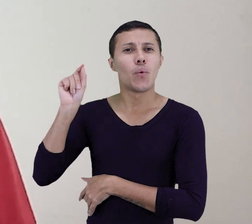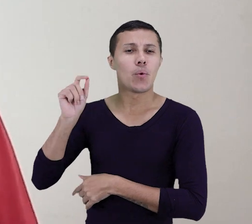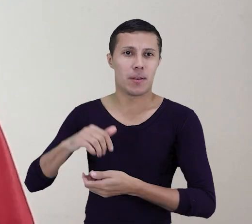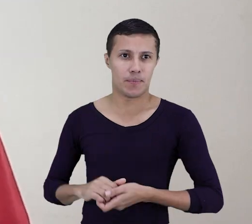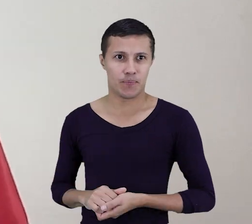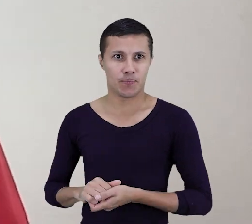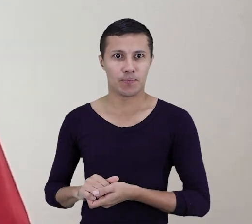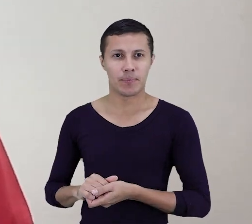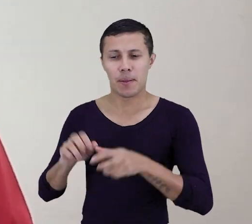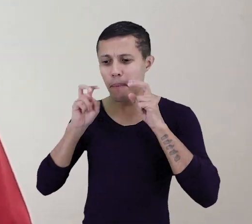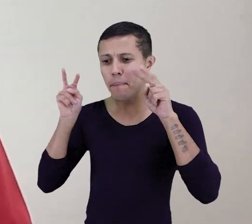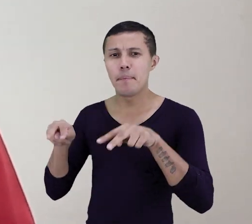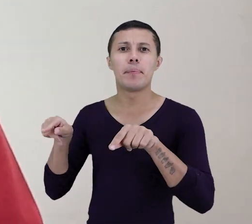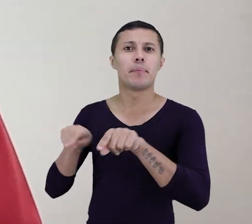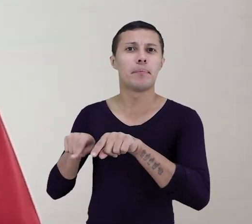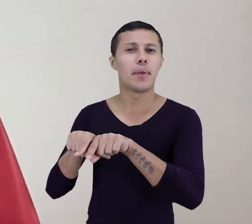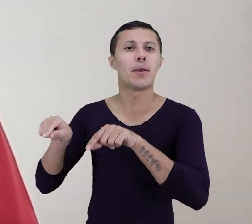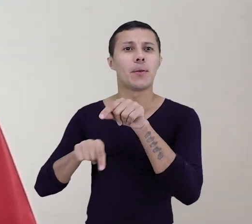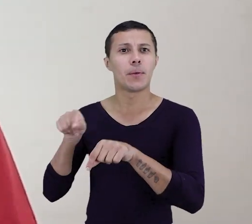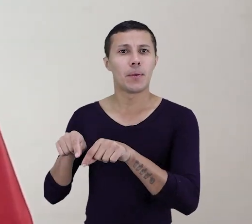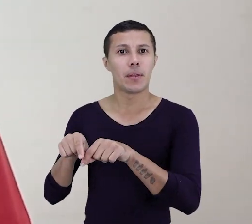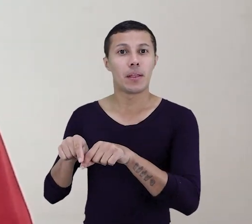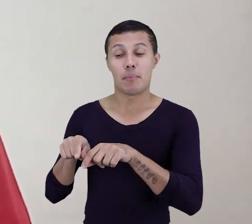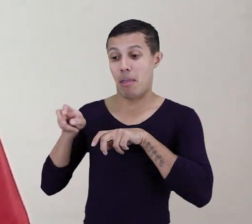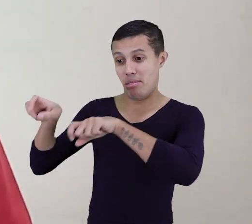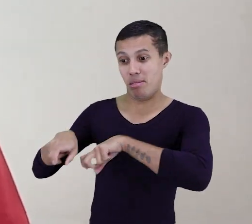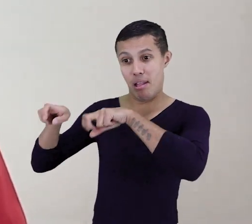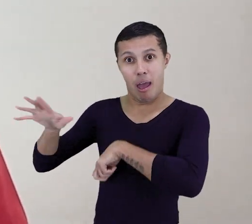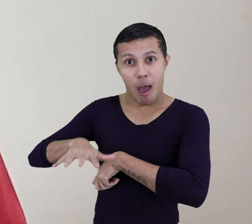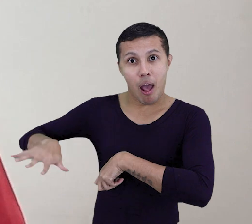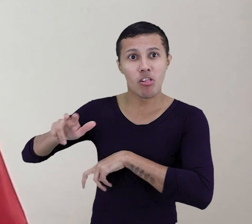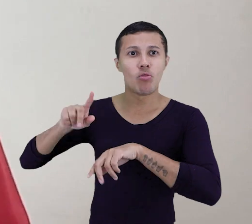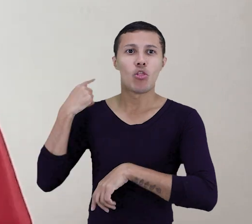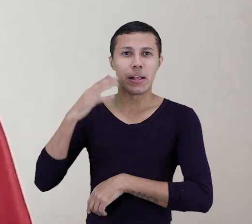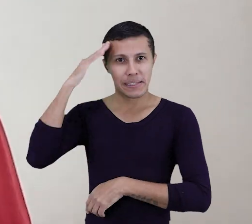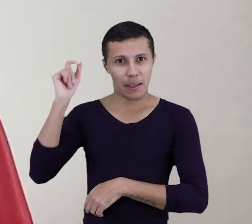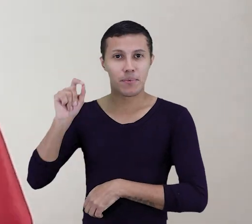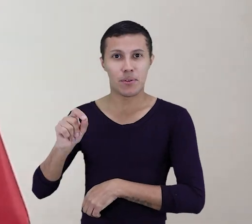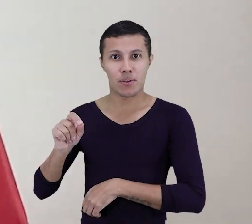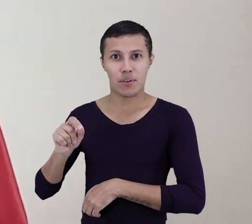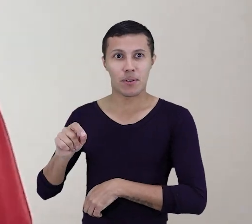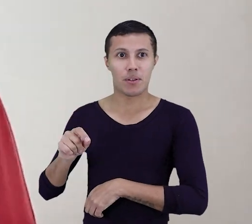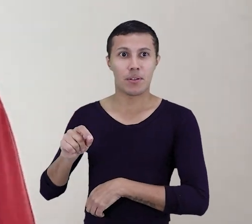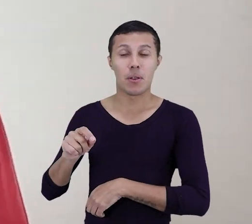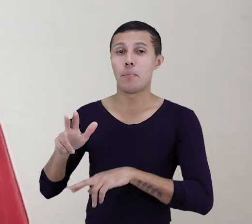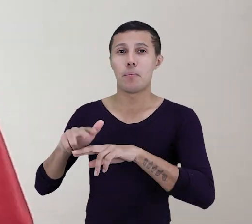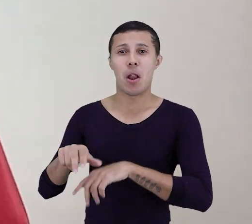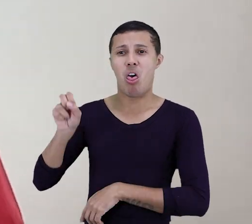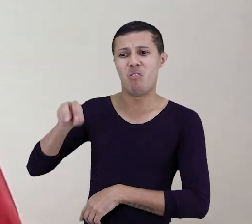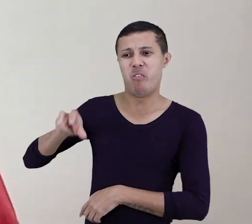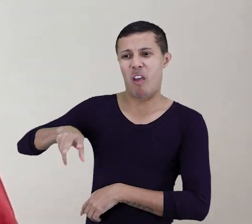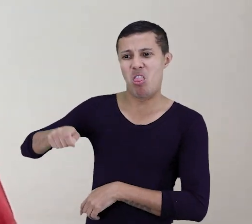nós temos também esse olhar, temos também um olhar para o defensivo agrícola, né? Porque nós sabemos que a presença desses agrotóxicos,